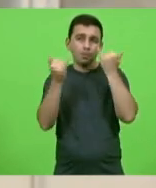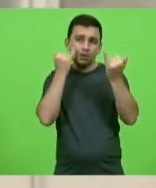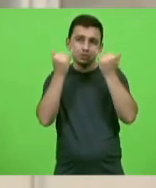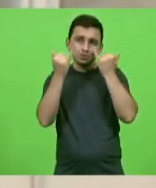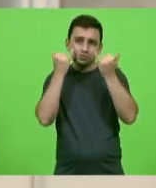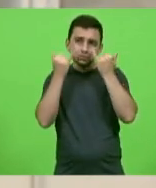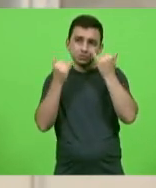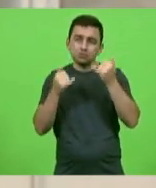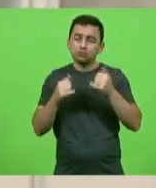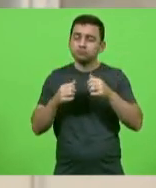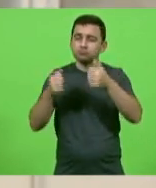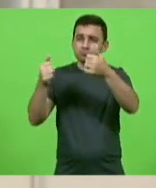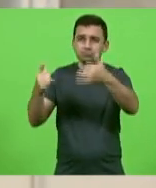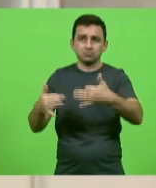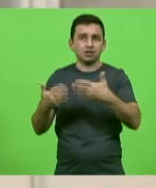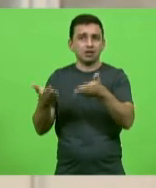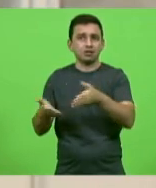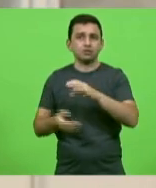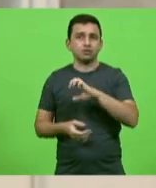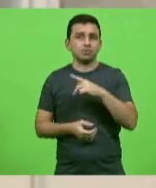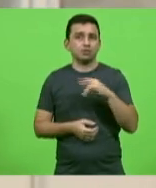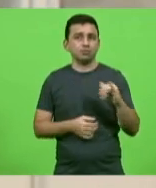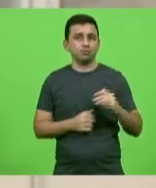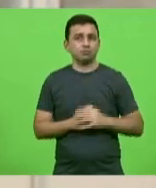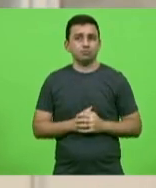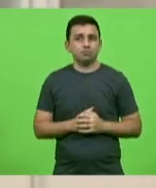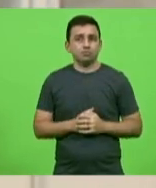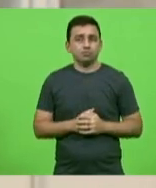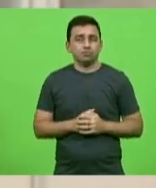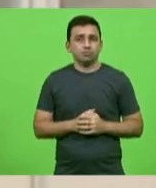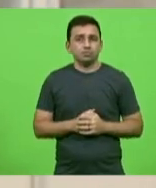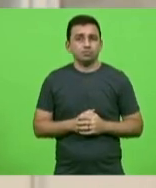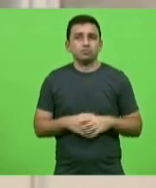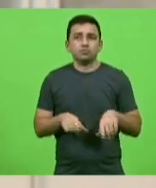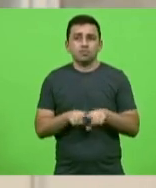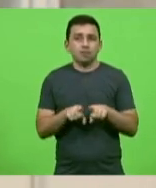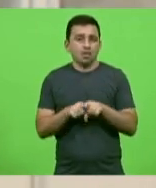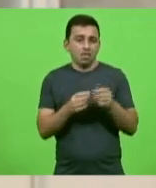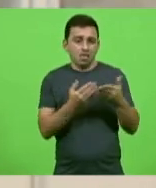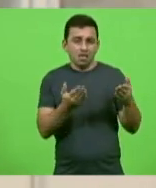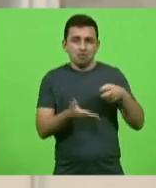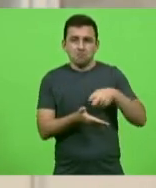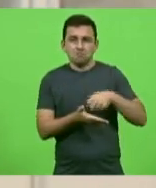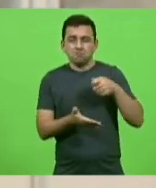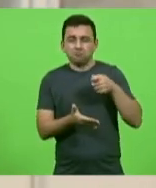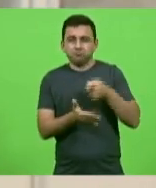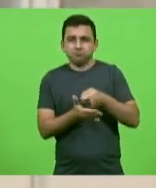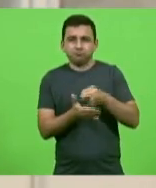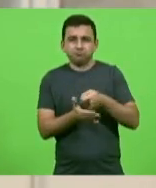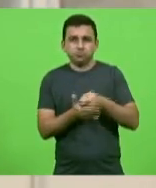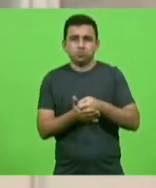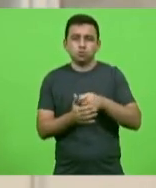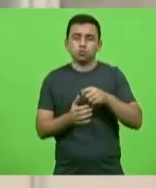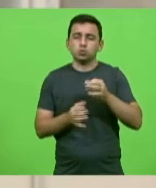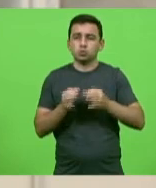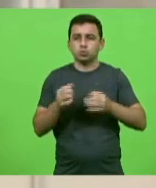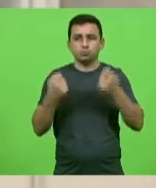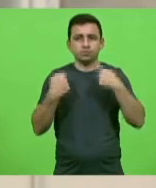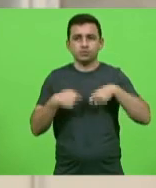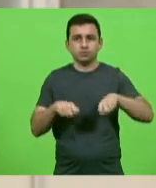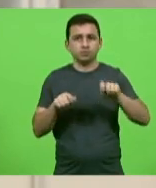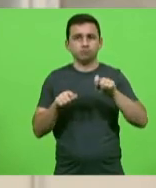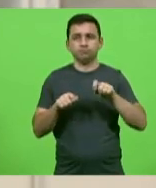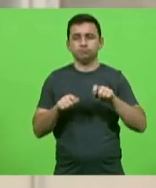informações oferecidos ao CPI sobre as quais não tinha o dever jurídico de prestar se